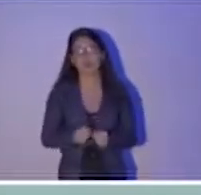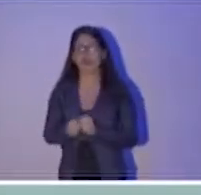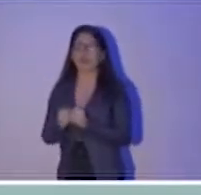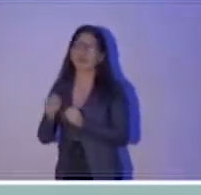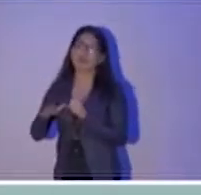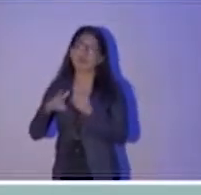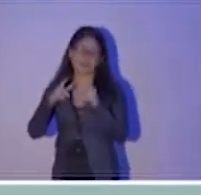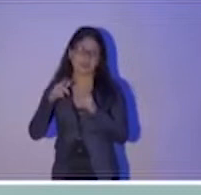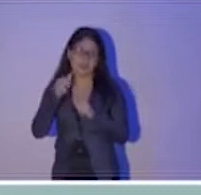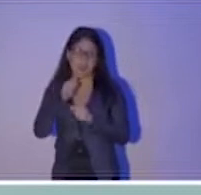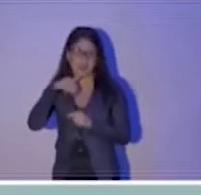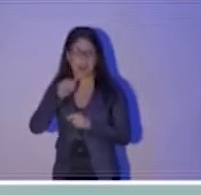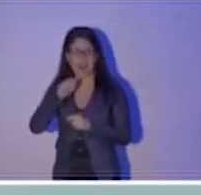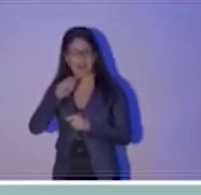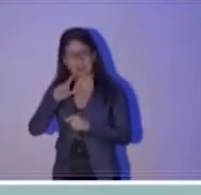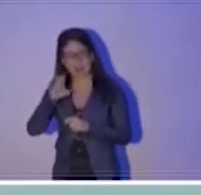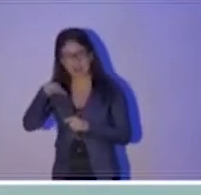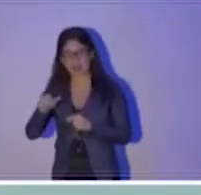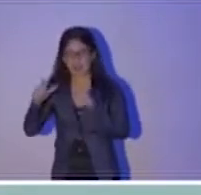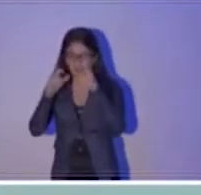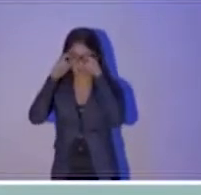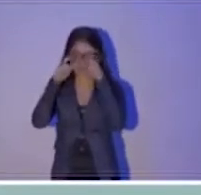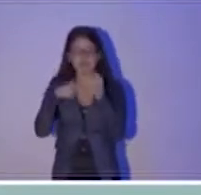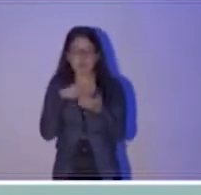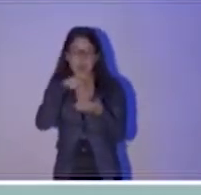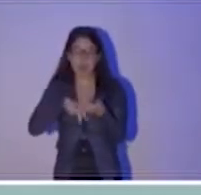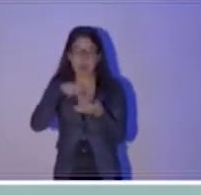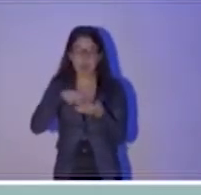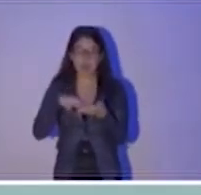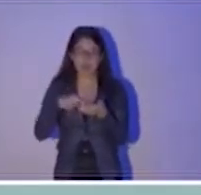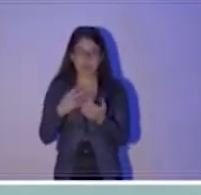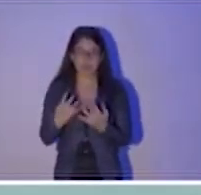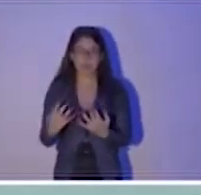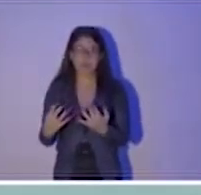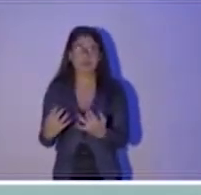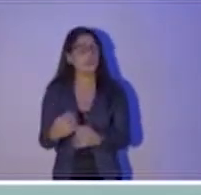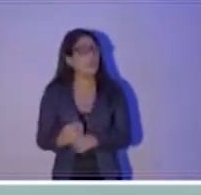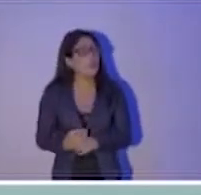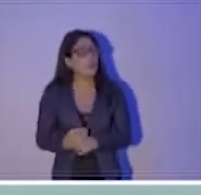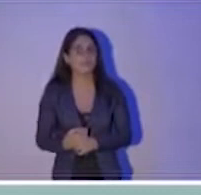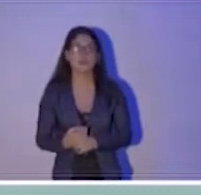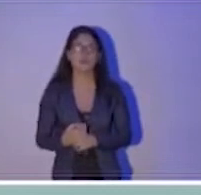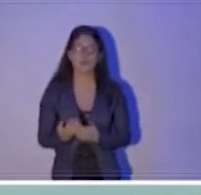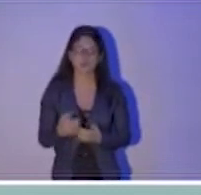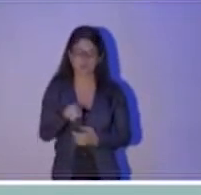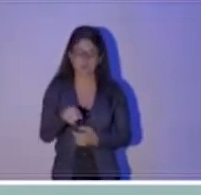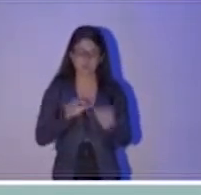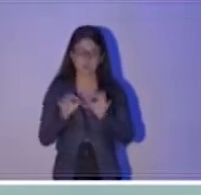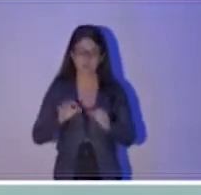vezes ela nos fazia ficar em frente à sala lendo e ela falava assim, eu estou vendo ela dizer, arruma a